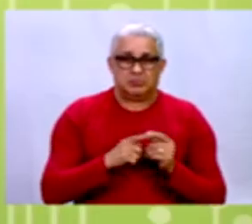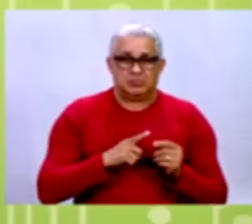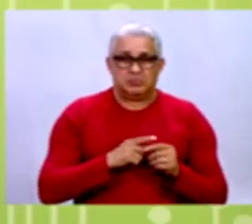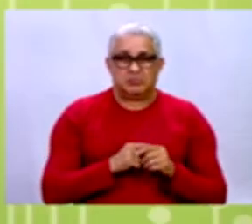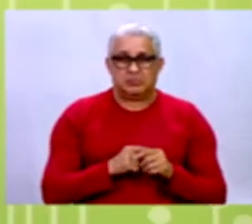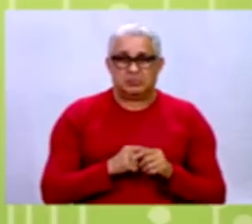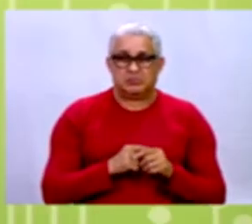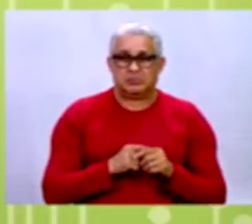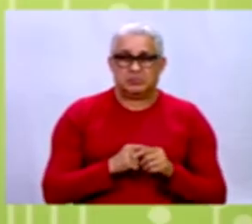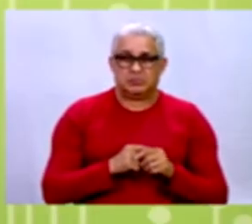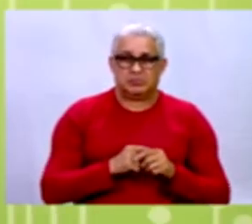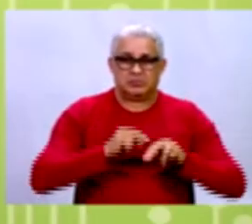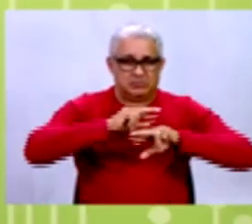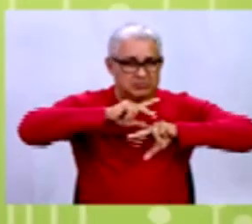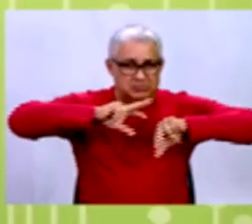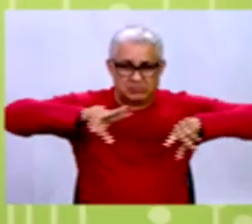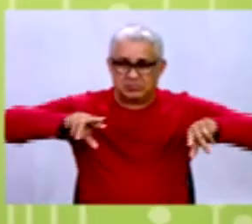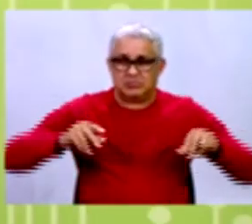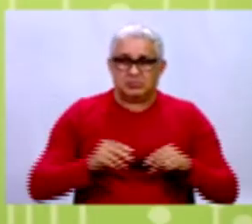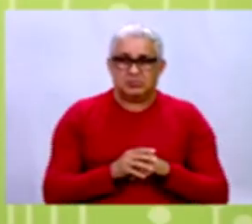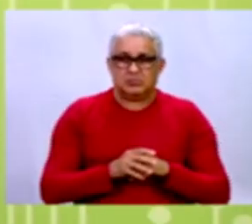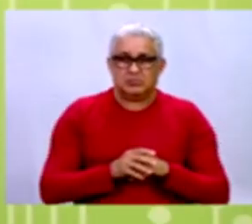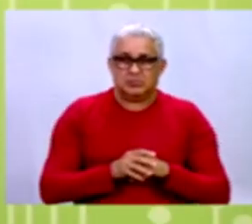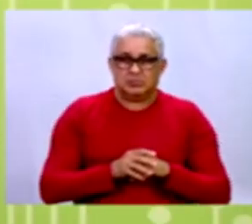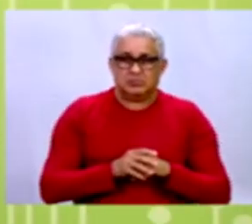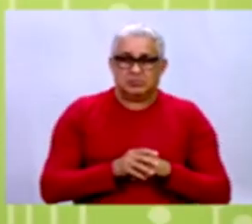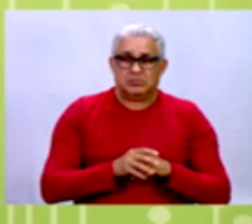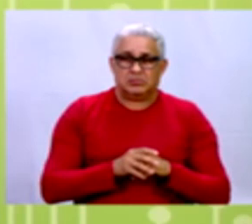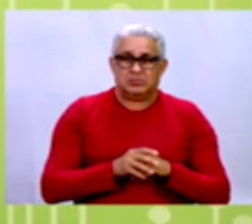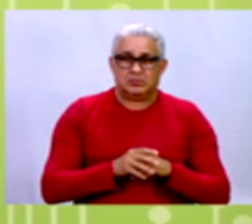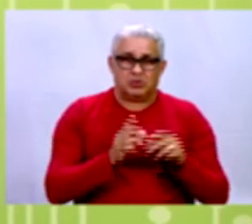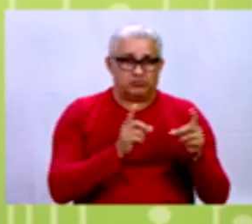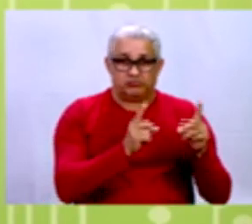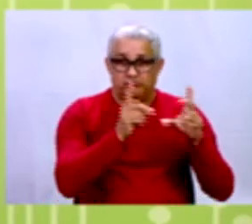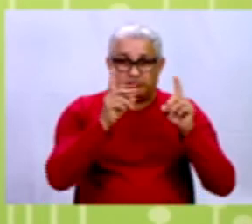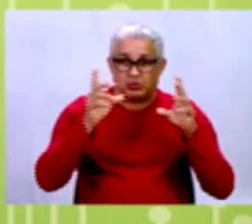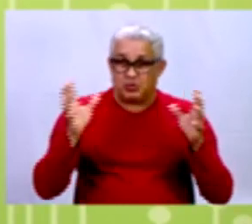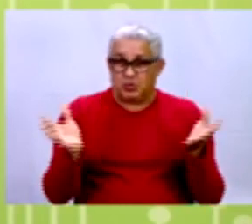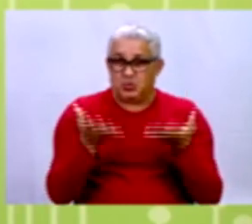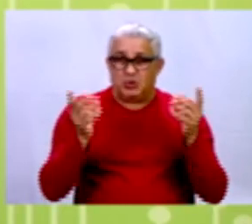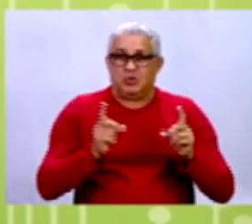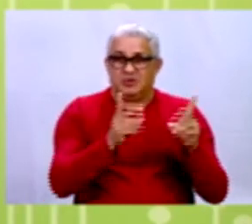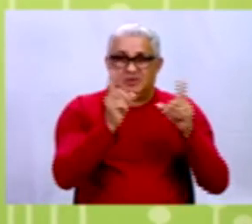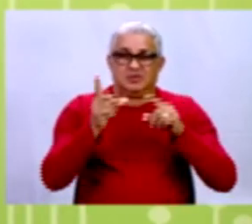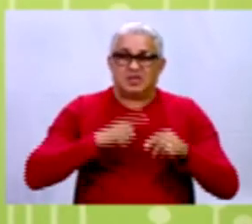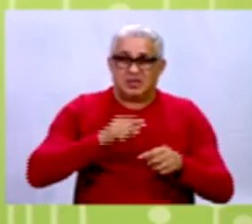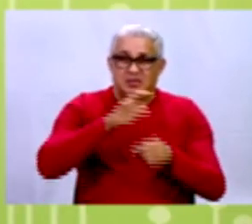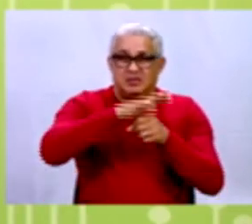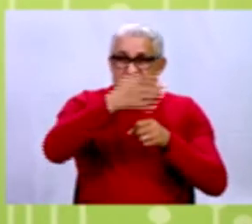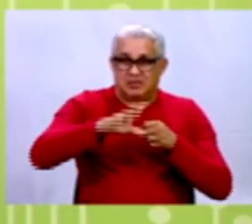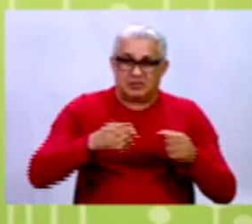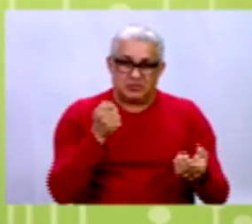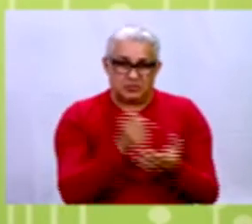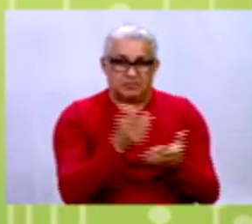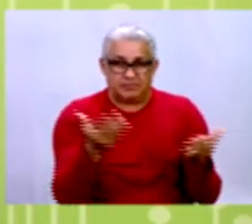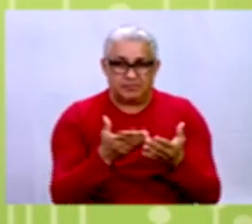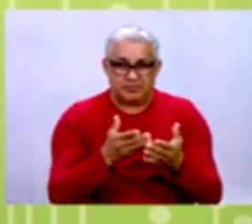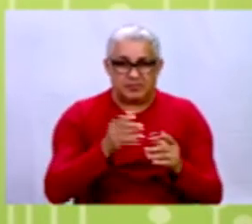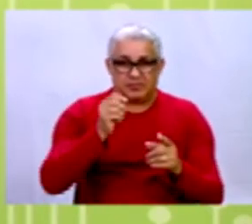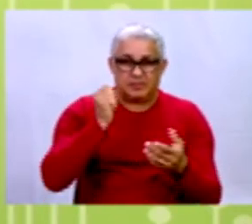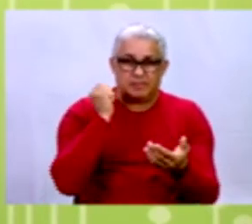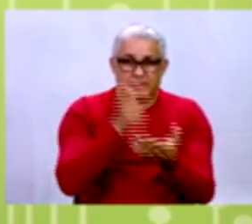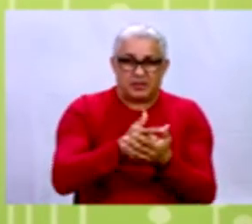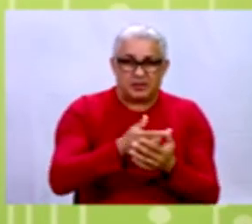de eletrodomésticos, essas coisas, para dar uma alavancada nas vendas, eles fazem essas promoções, compre agora e pague